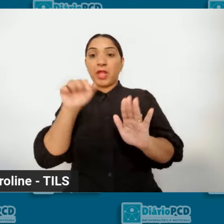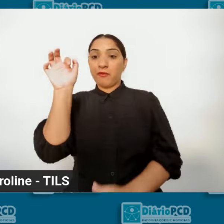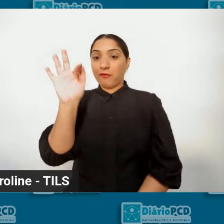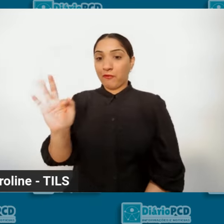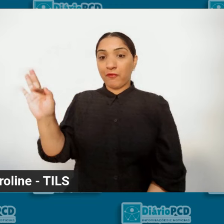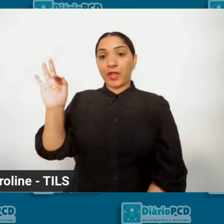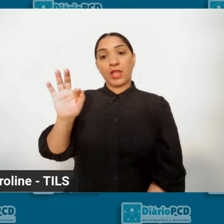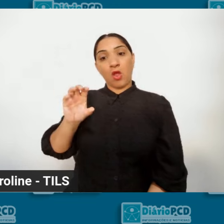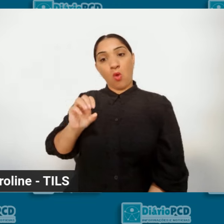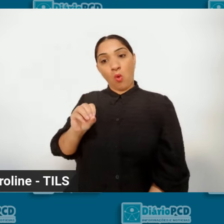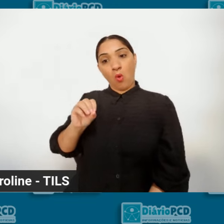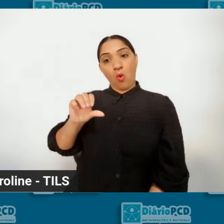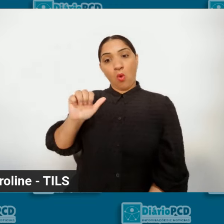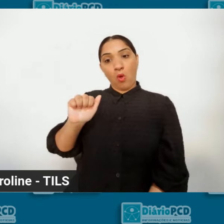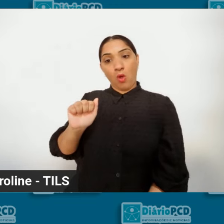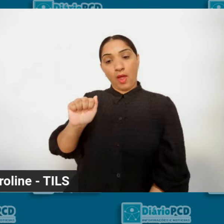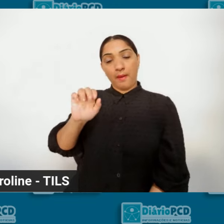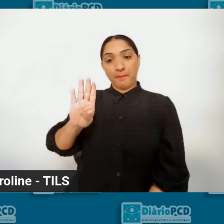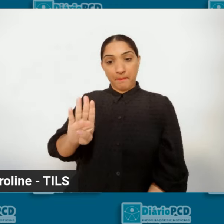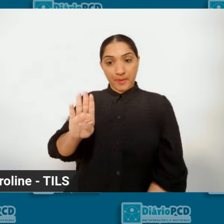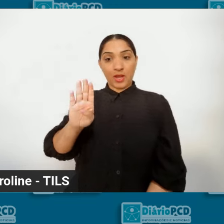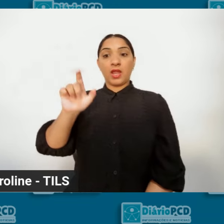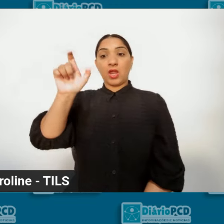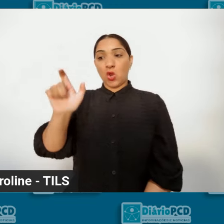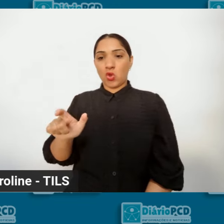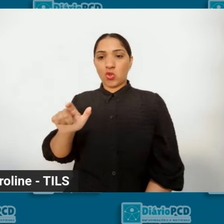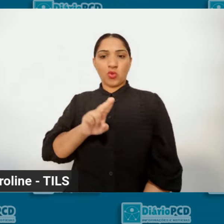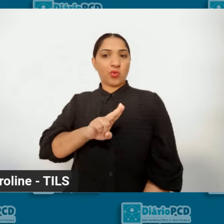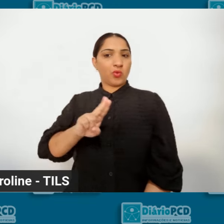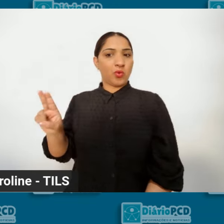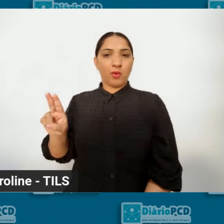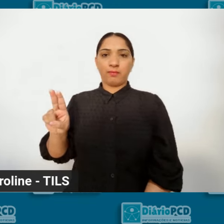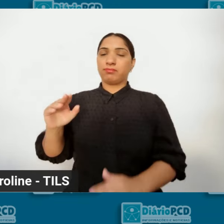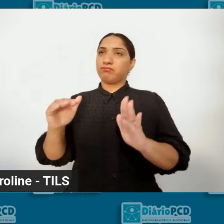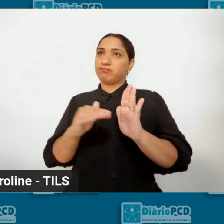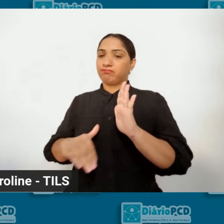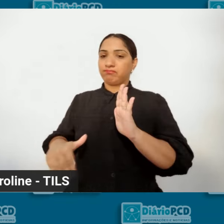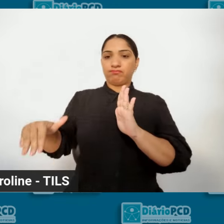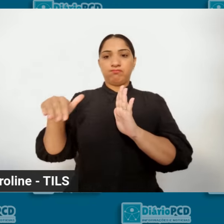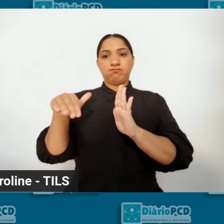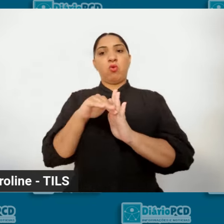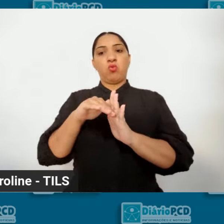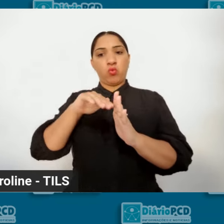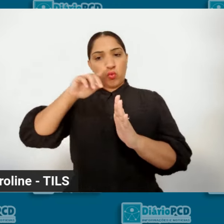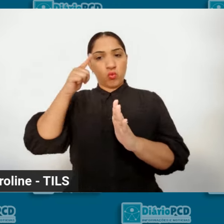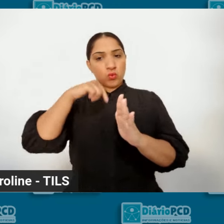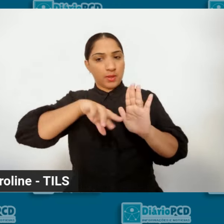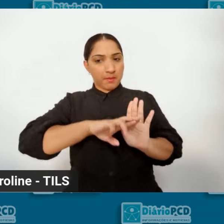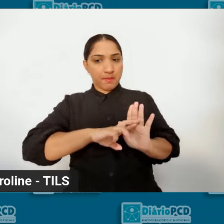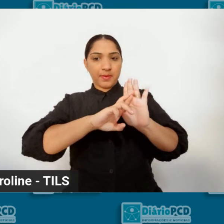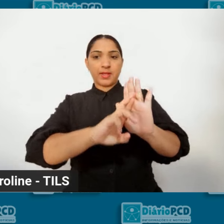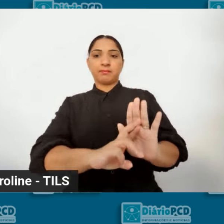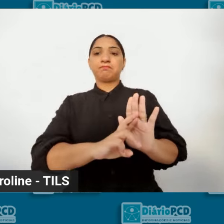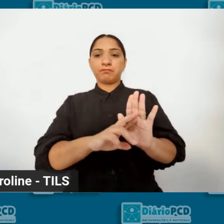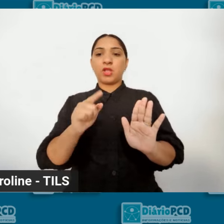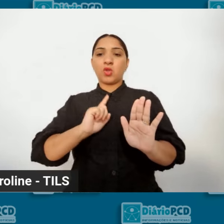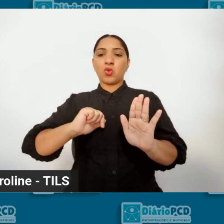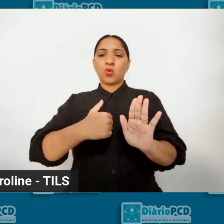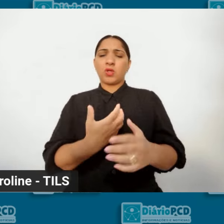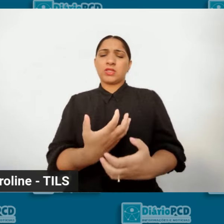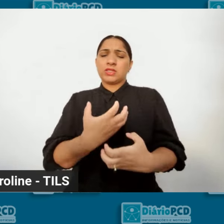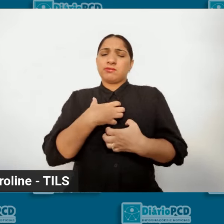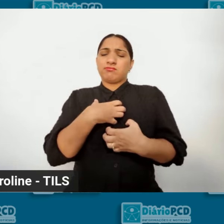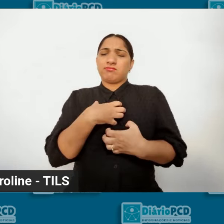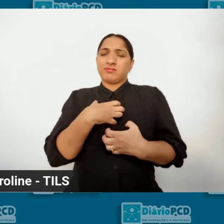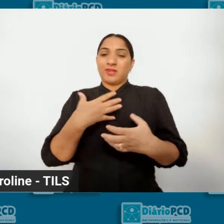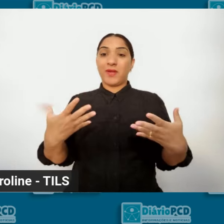OAB, enfim, um dos grandes nomes das pessoas com deficiência em todo o Brasil. Foi uma alegria receber o doutor